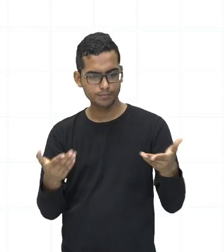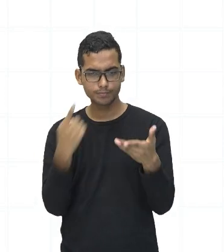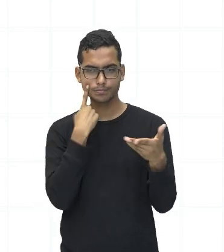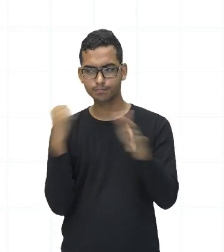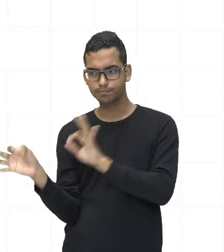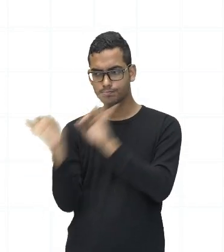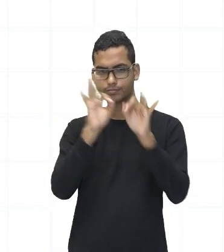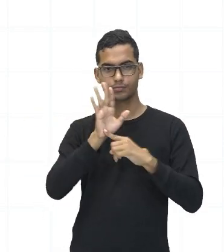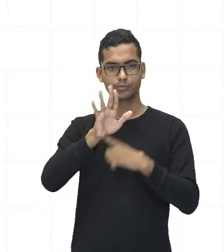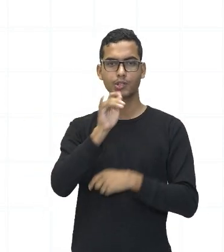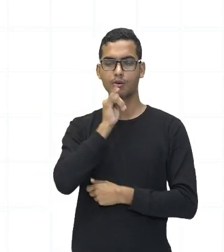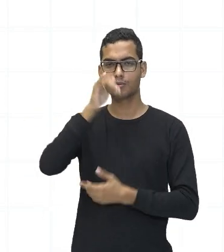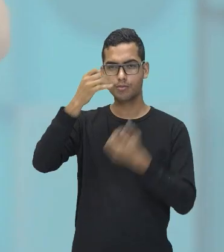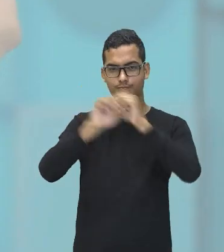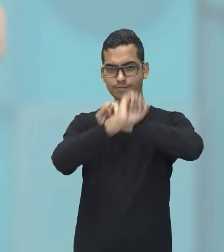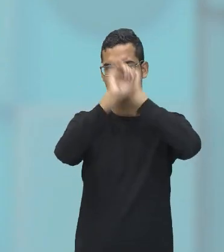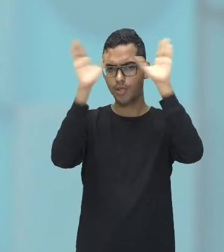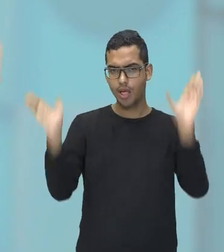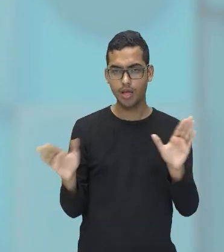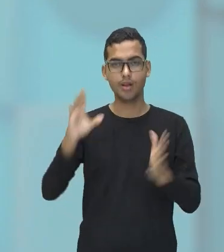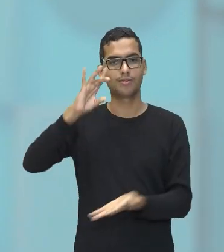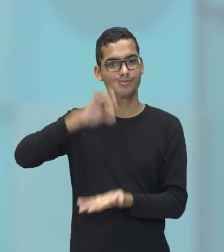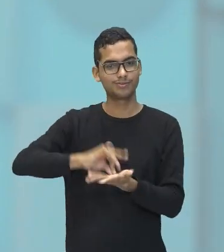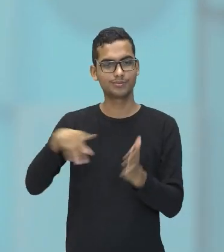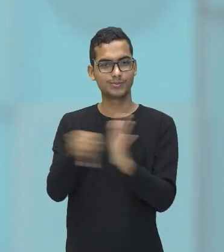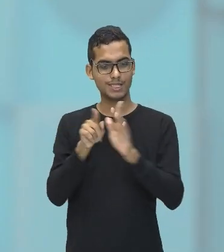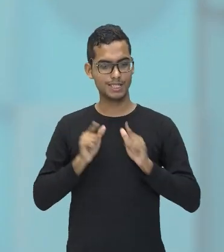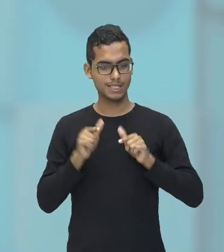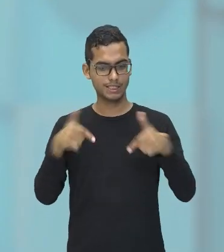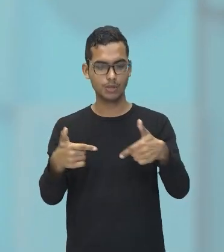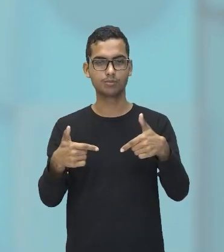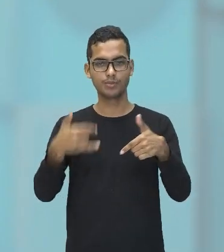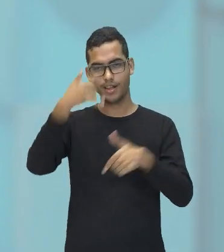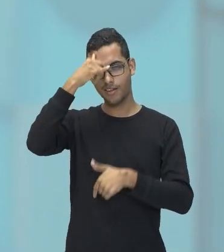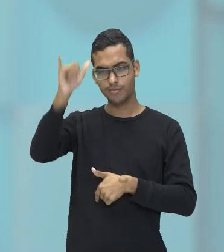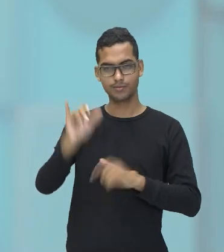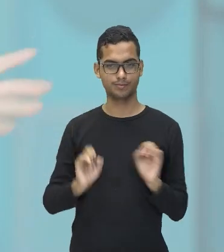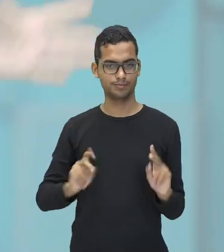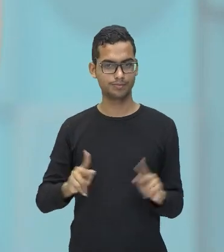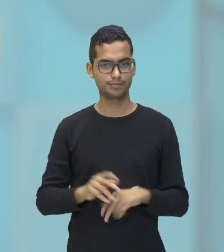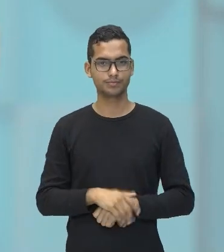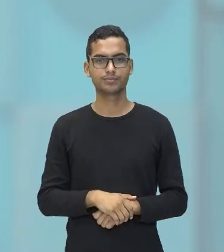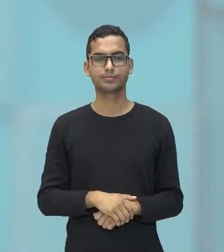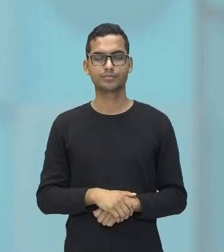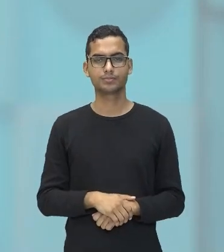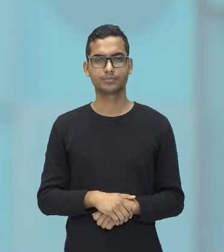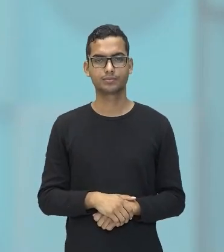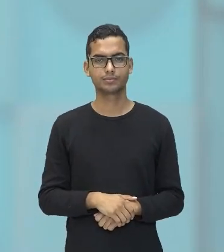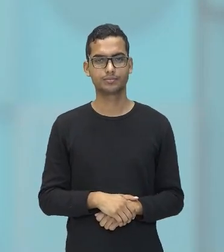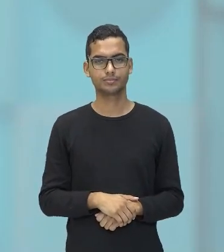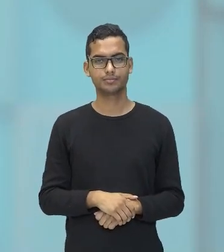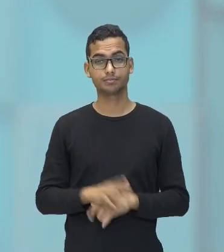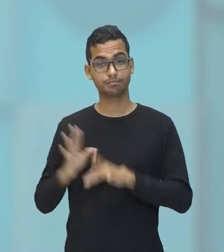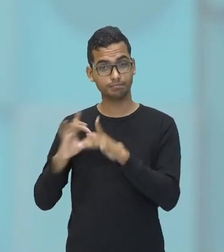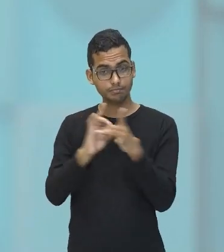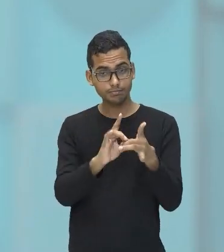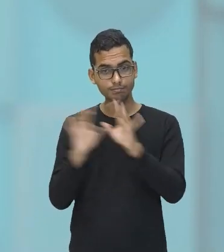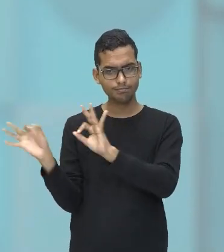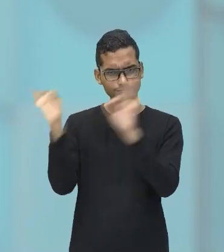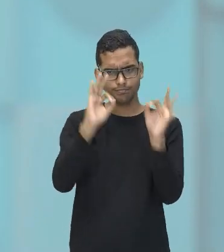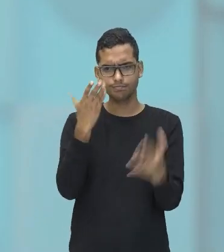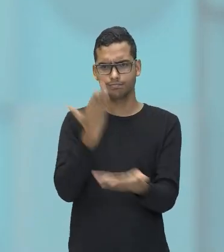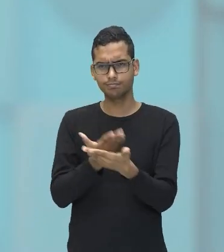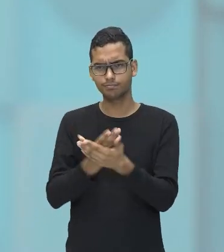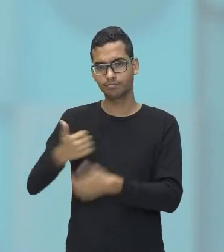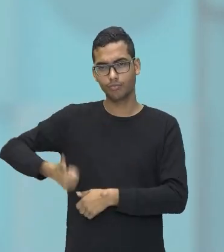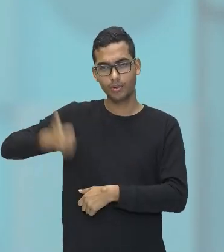dá o exemplo, que é o do combate, correto? Então, gente, vimos esse nosso primeiro cartaz, mas nós